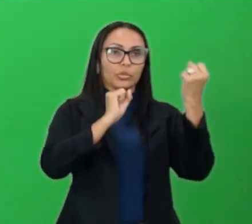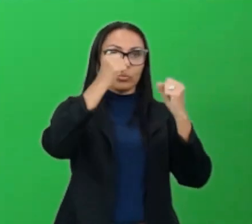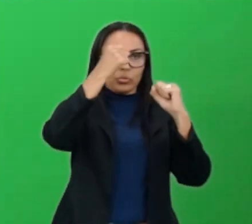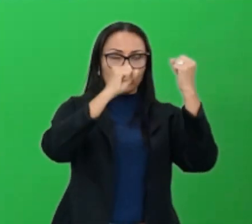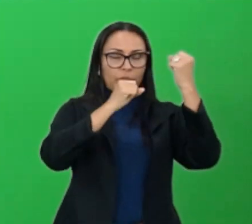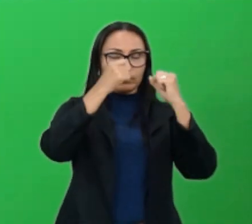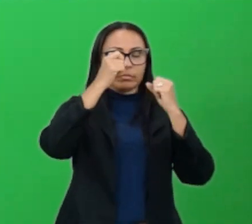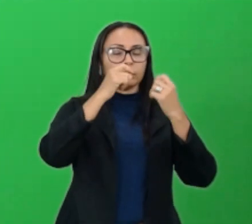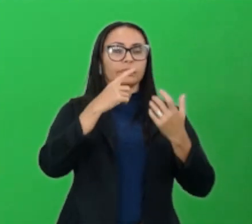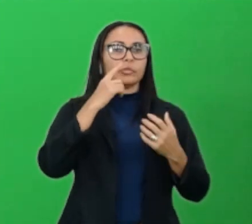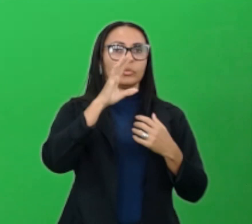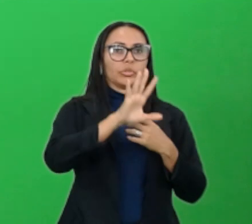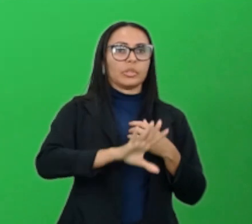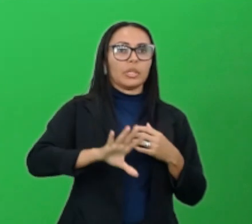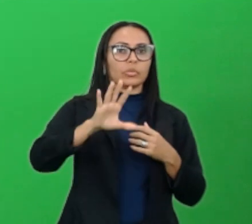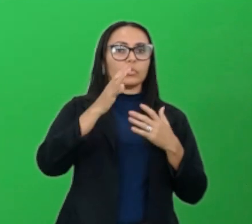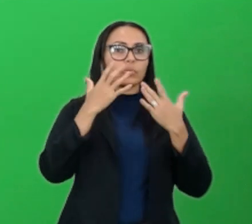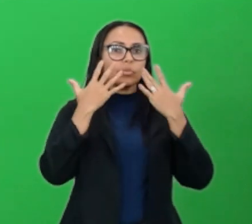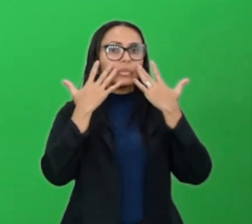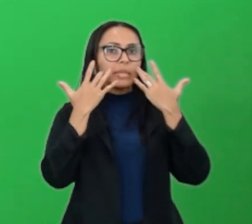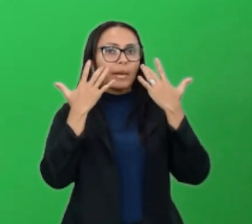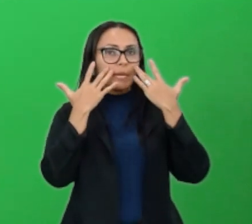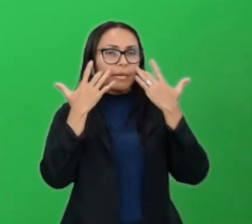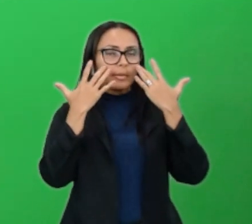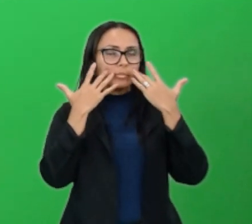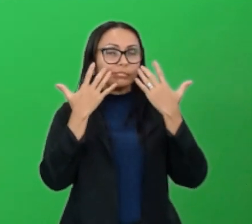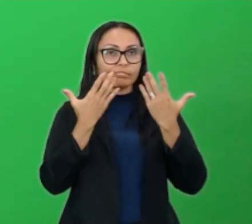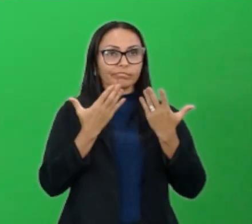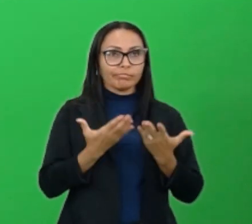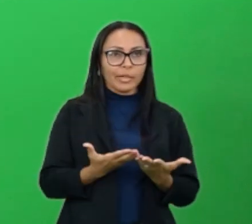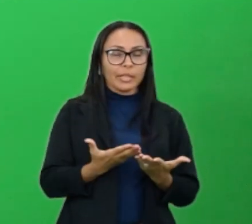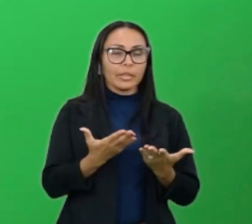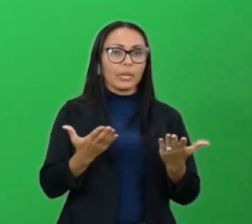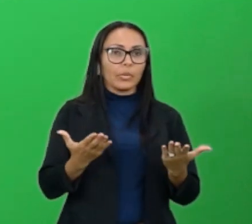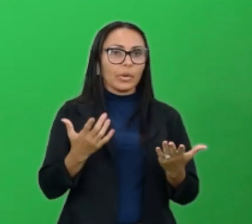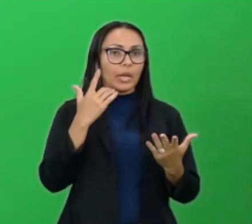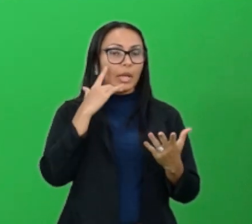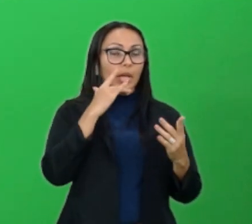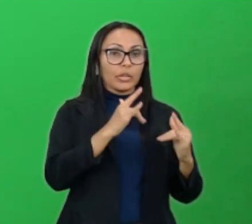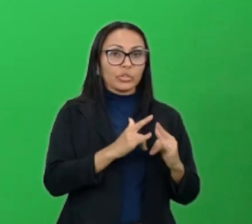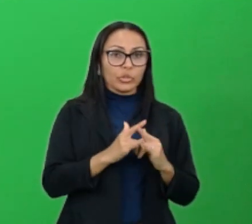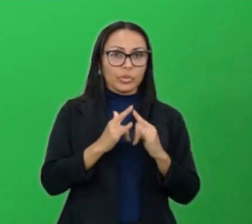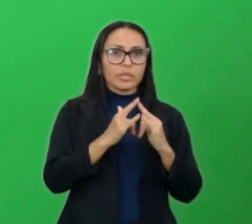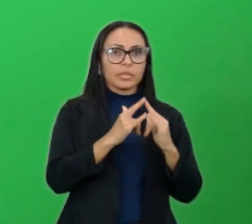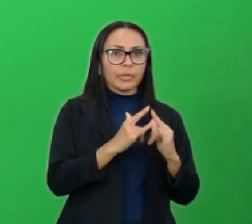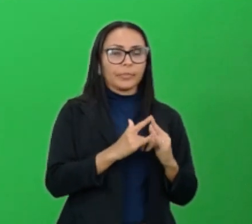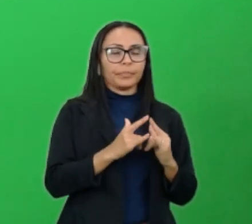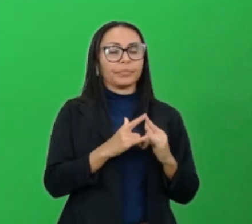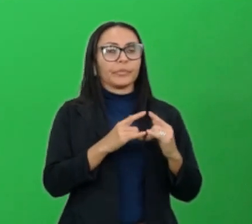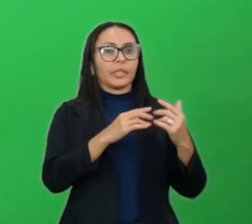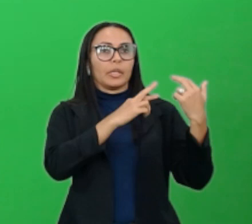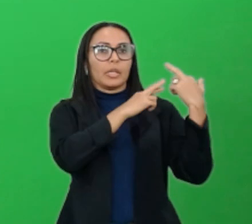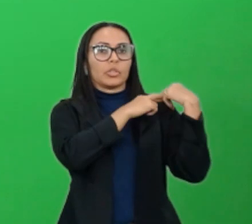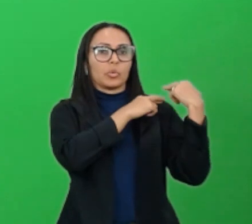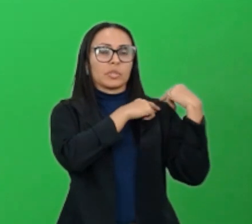Ceará. Tá? Então, é justamente a entidade que é responsável por